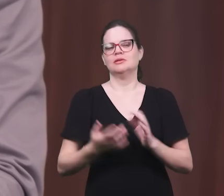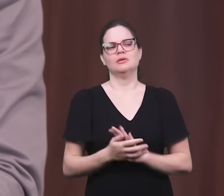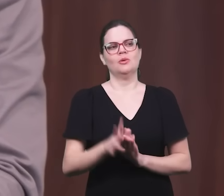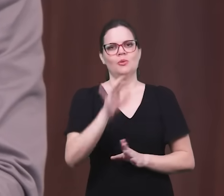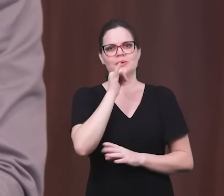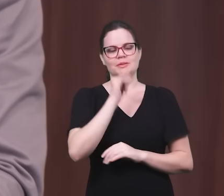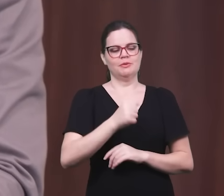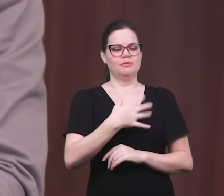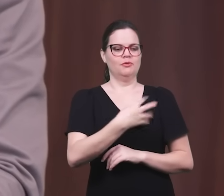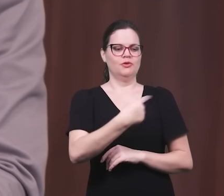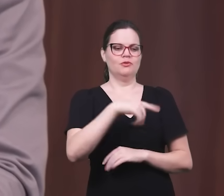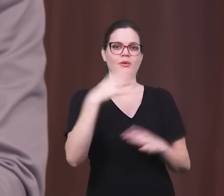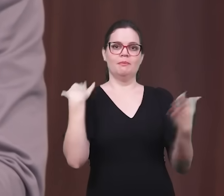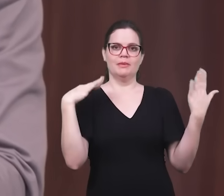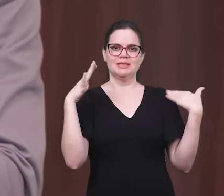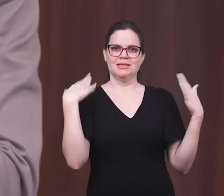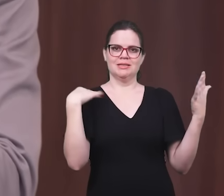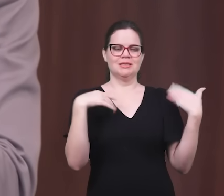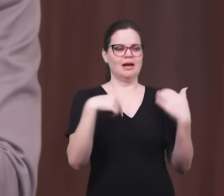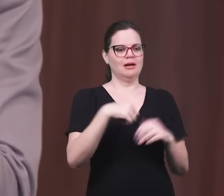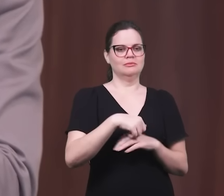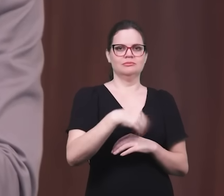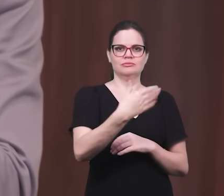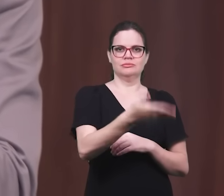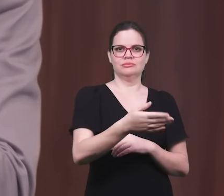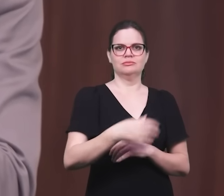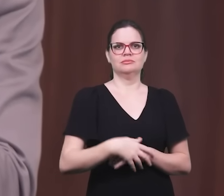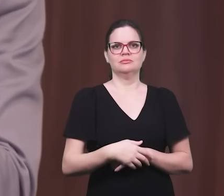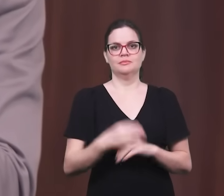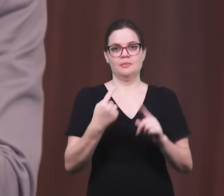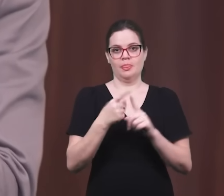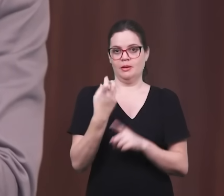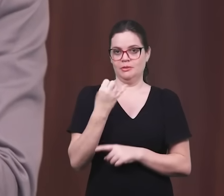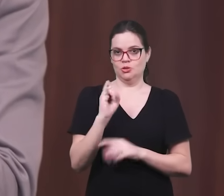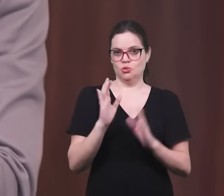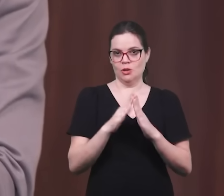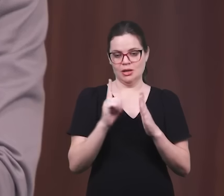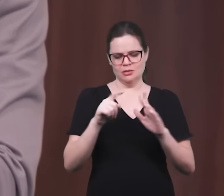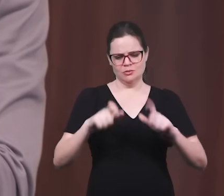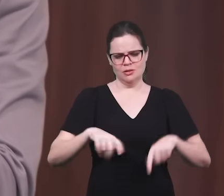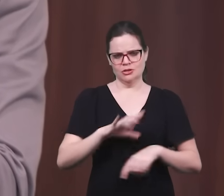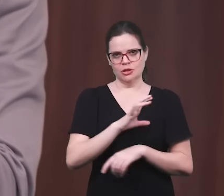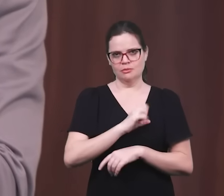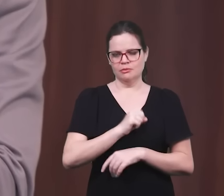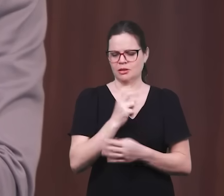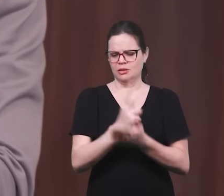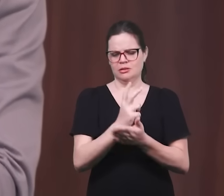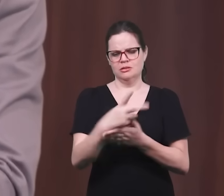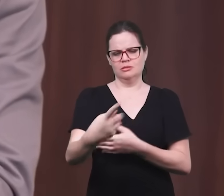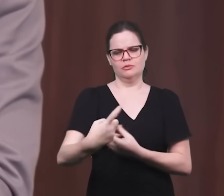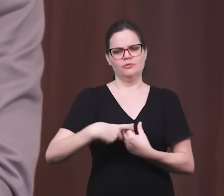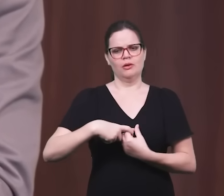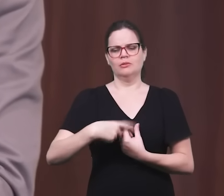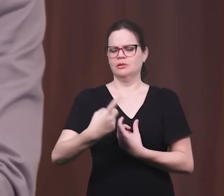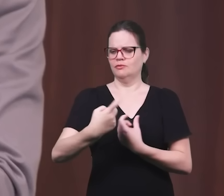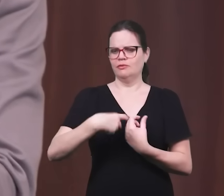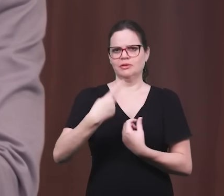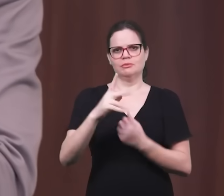dar um passeio fora. Mas olha, se o seu lar é um ninho de amor, ele sempre volta para o